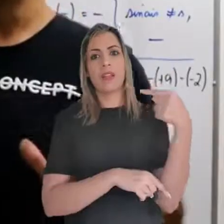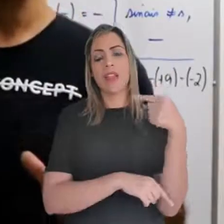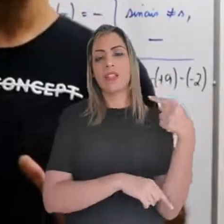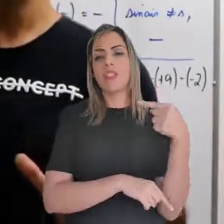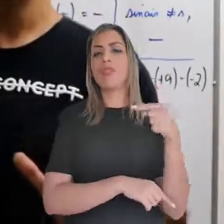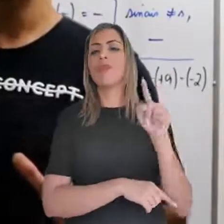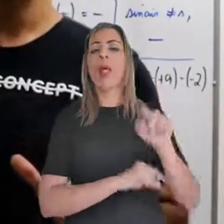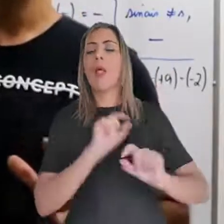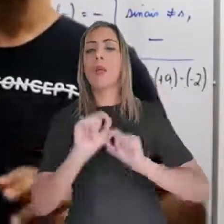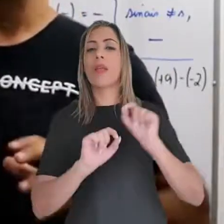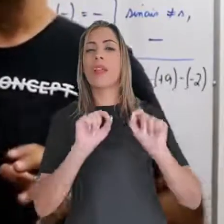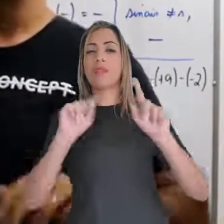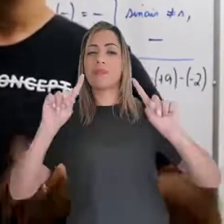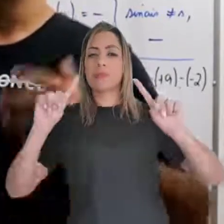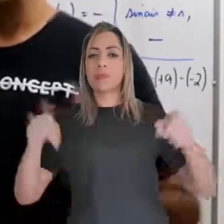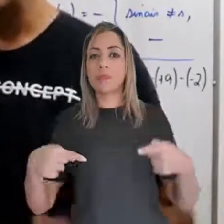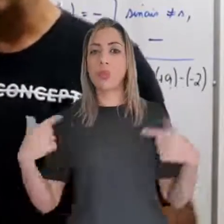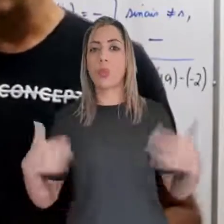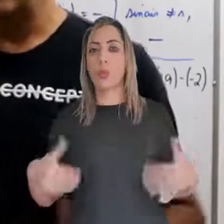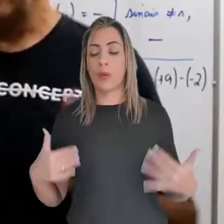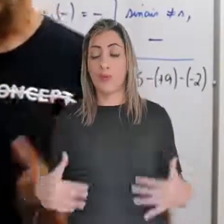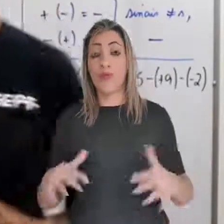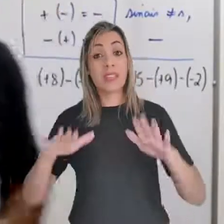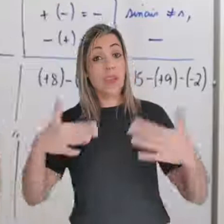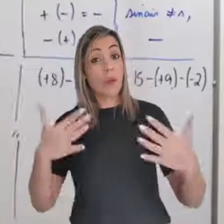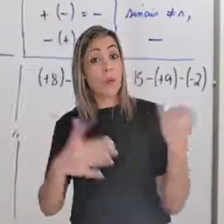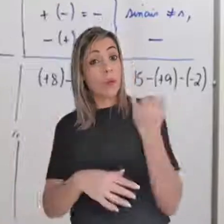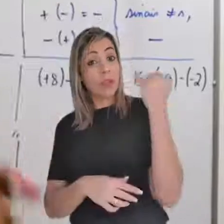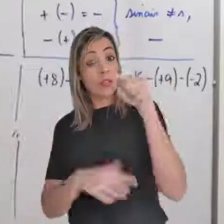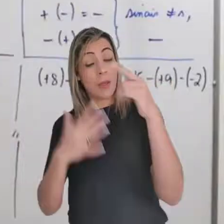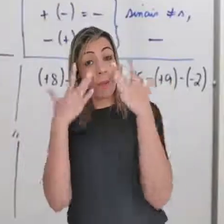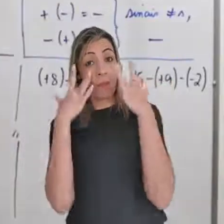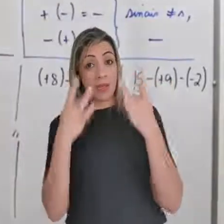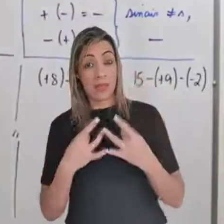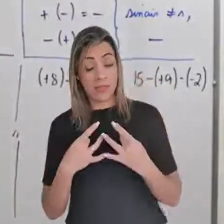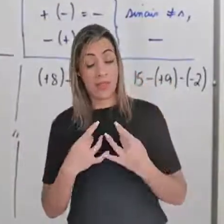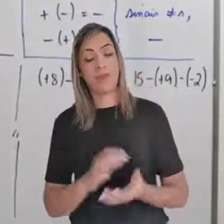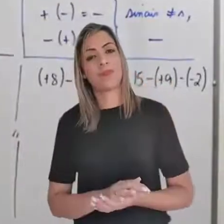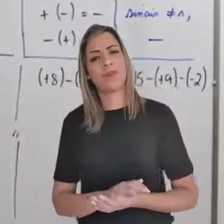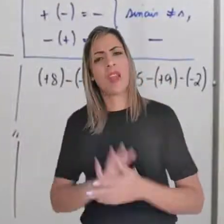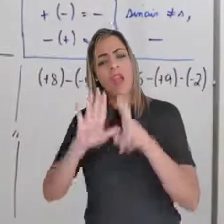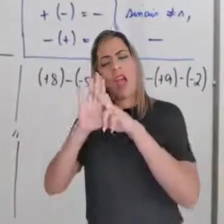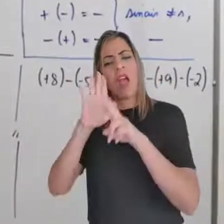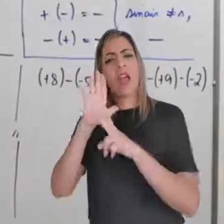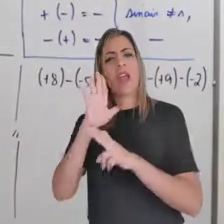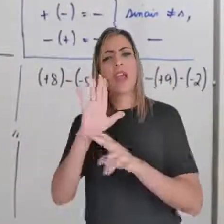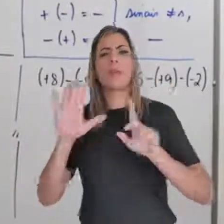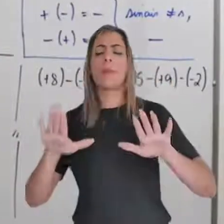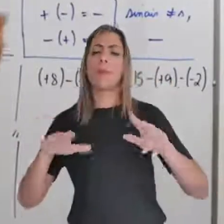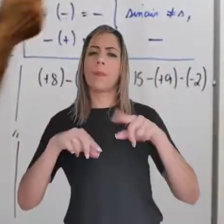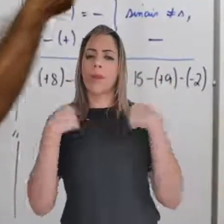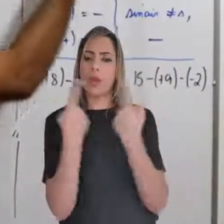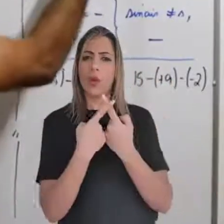é justamente trabalhar com os parênteses. Então preste bastante atenção nisso aqui. Veja, a regrinha